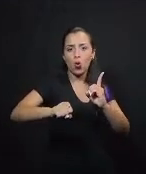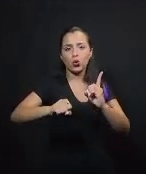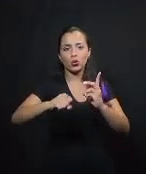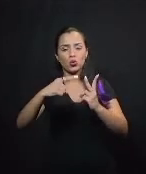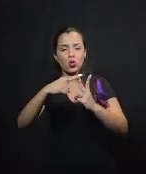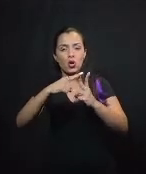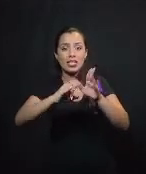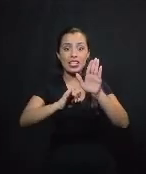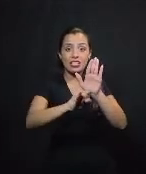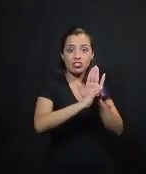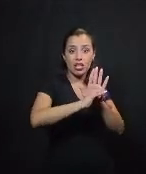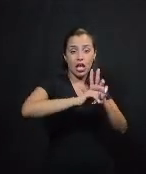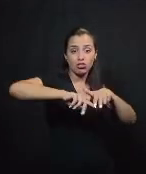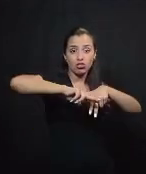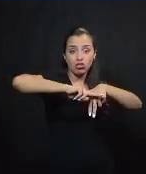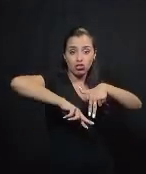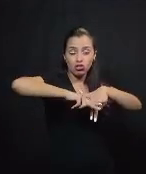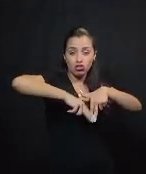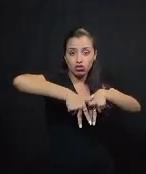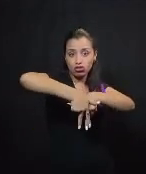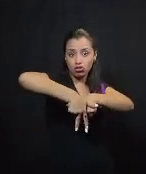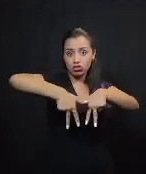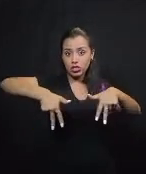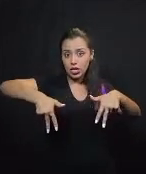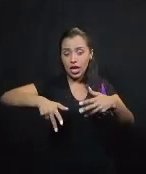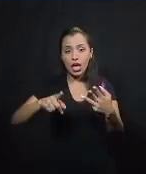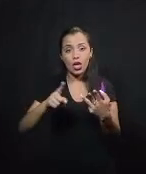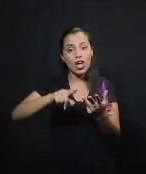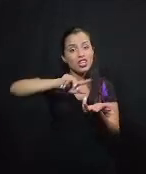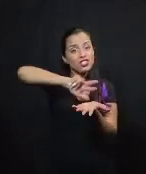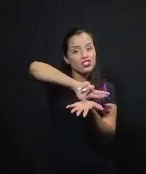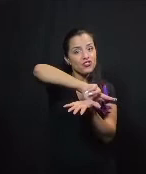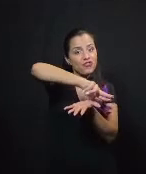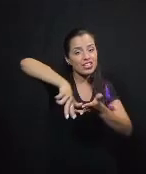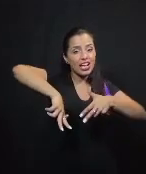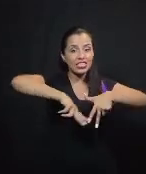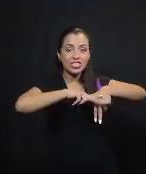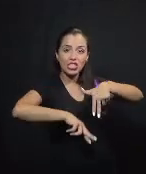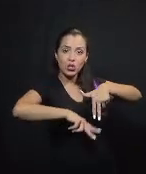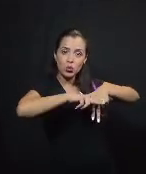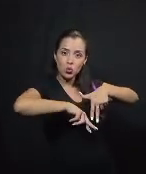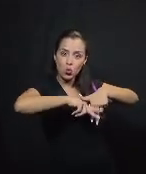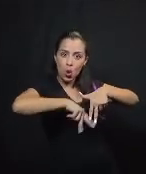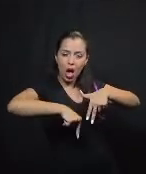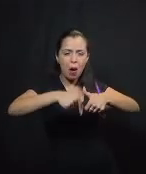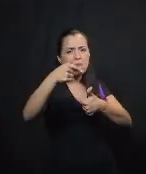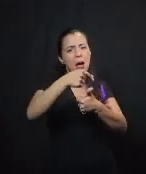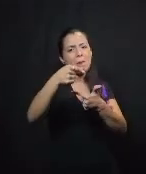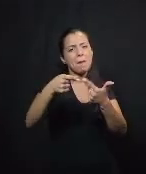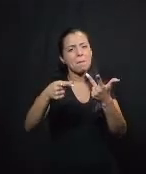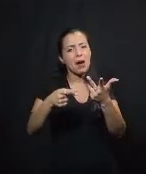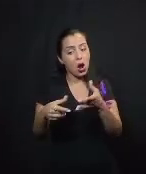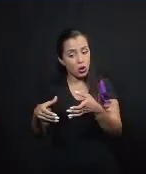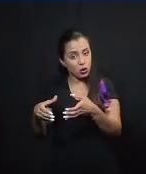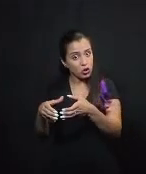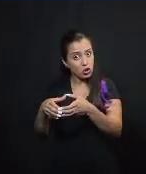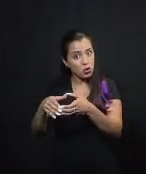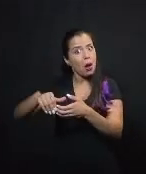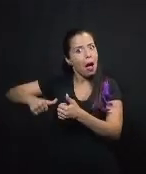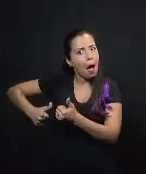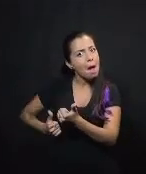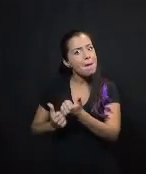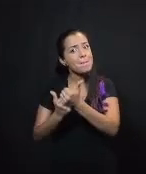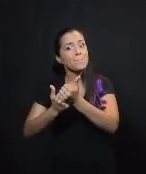de gênero, o caso da diversidade sexual, etc. Essa gente apoiou e